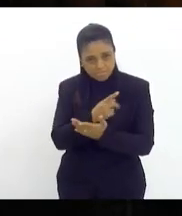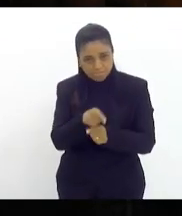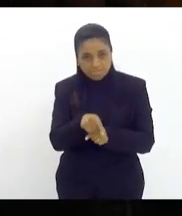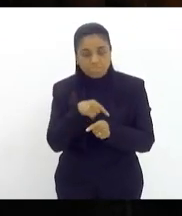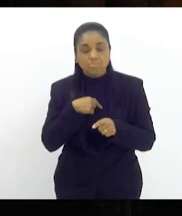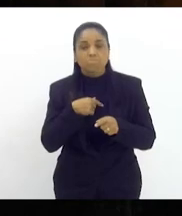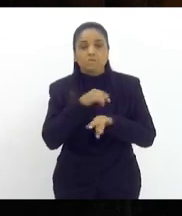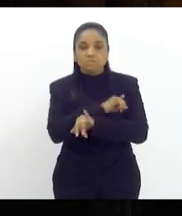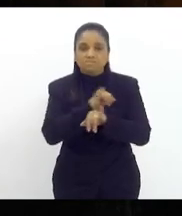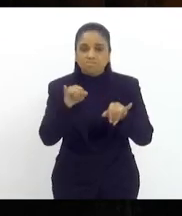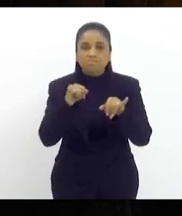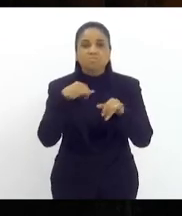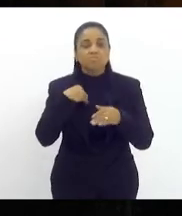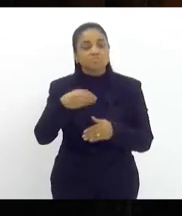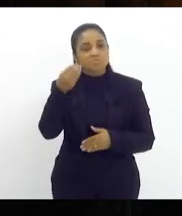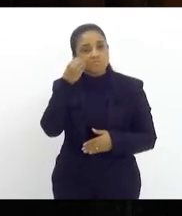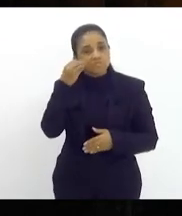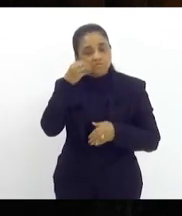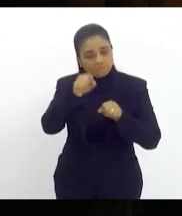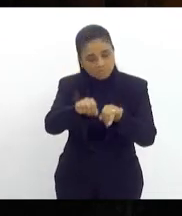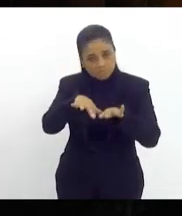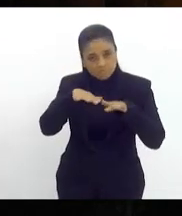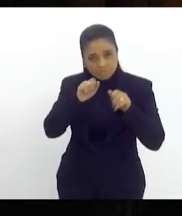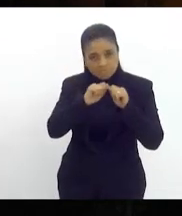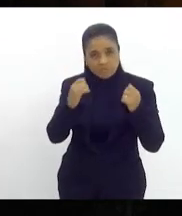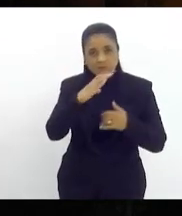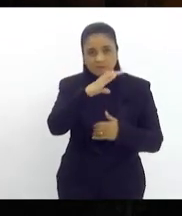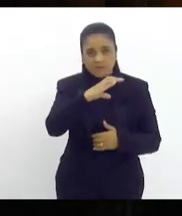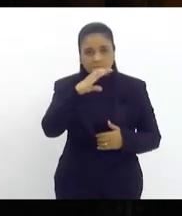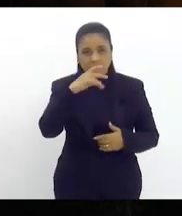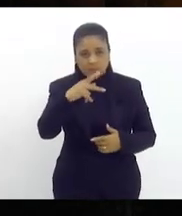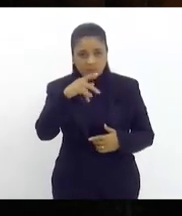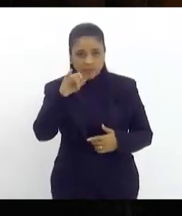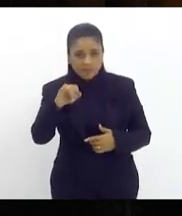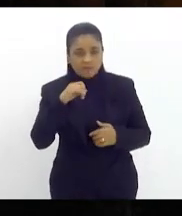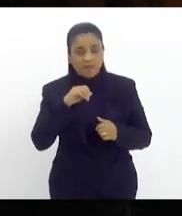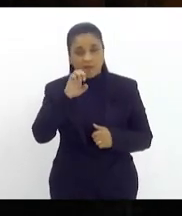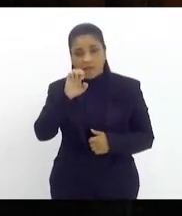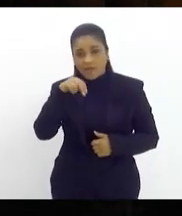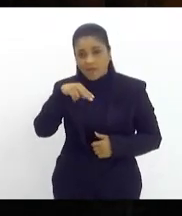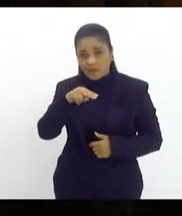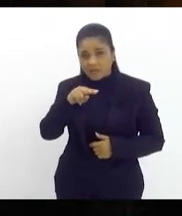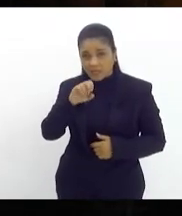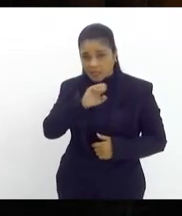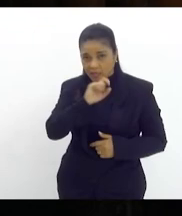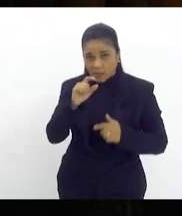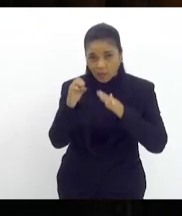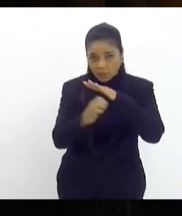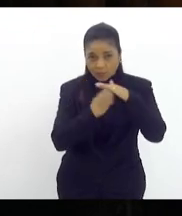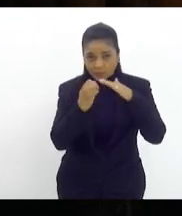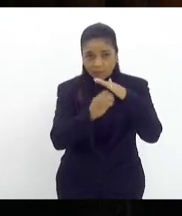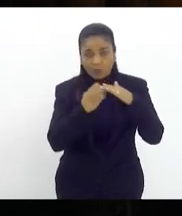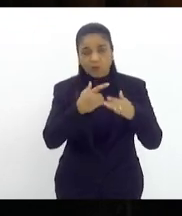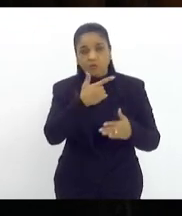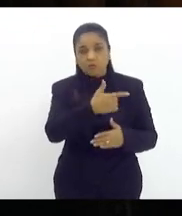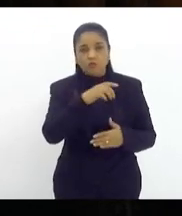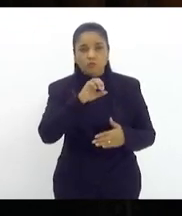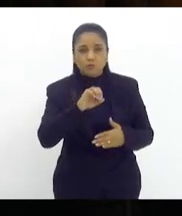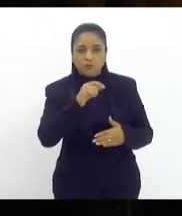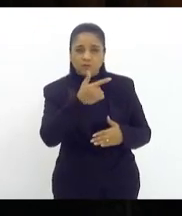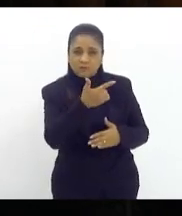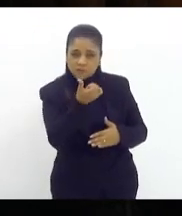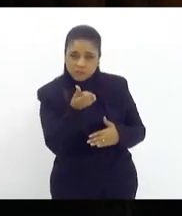a nossa tentativa de instalar nessa casa a CPI da Enel para que em 2026 quando for discutida a